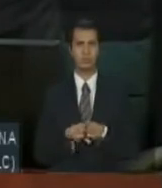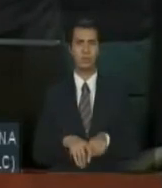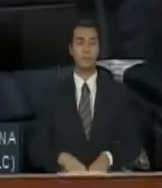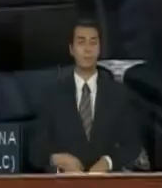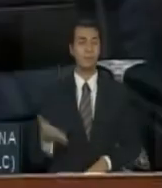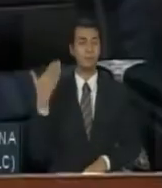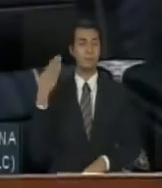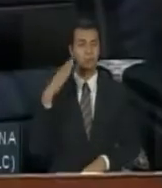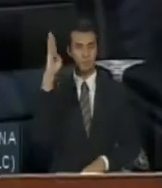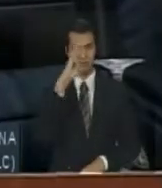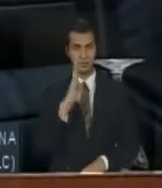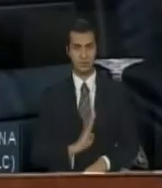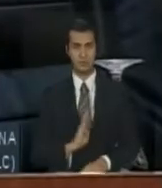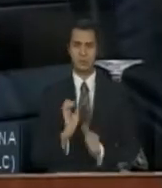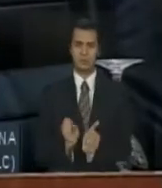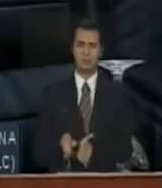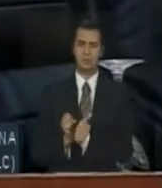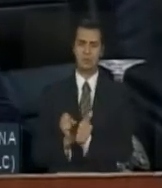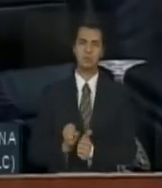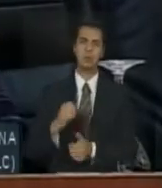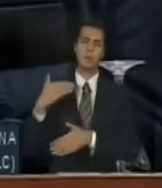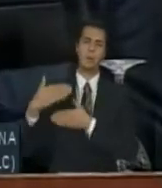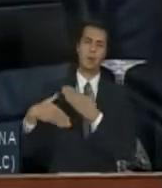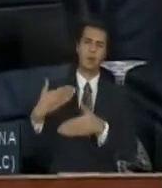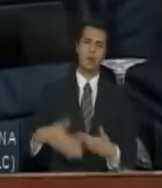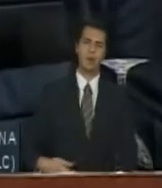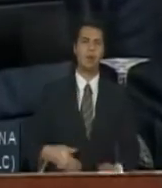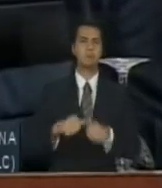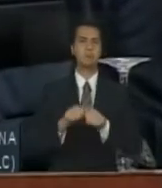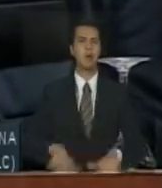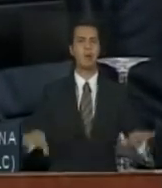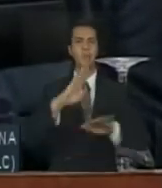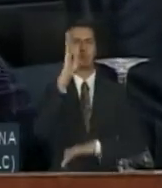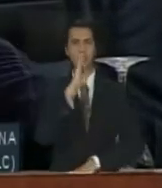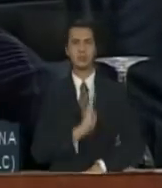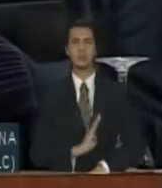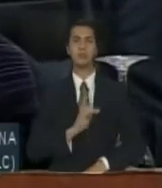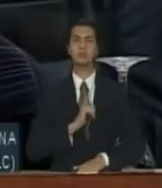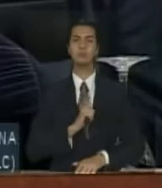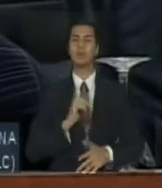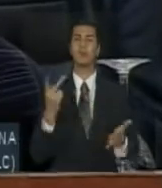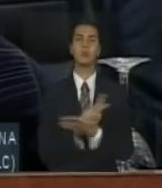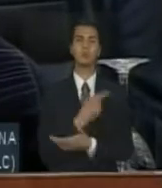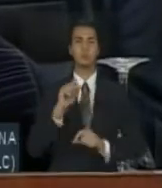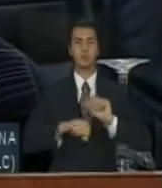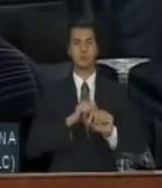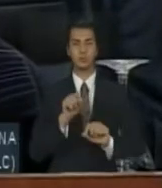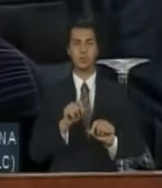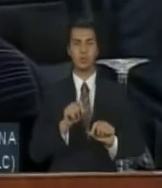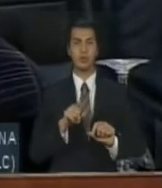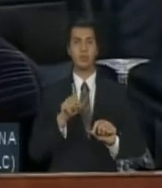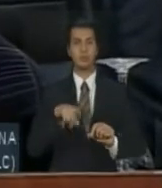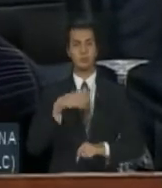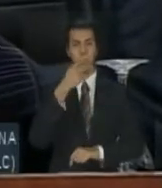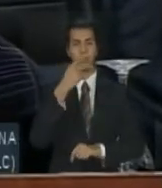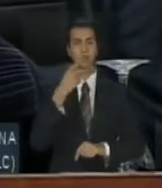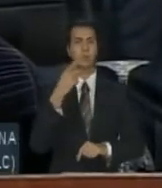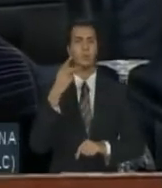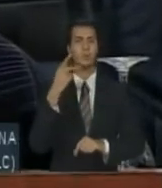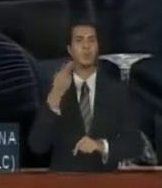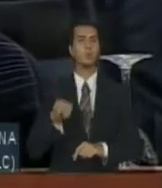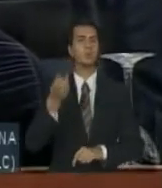no Brasil uma concepção que perdurou, inclusive, durante os anos do neoliberalismo, que